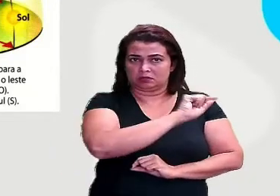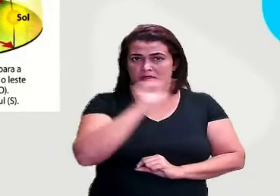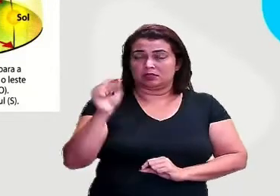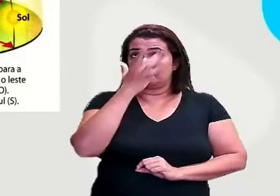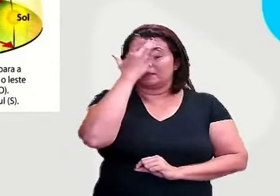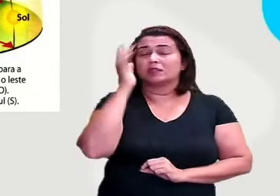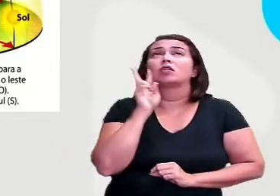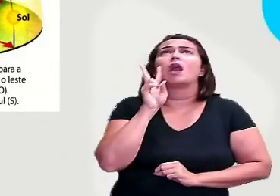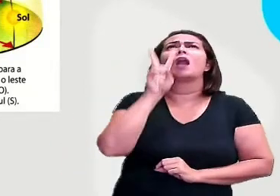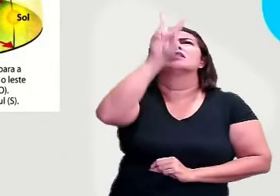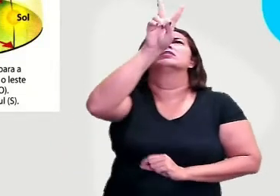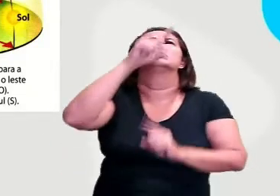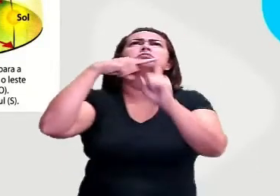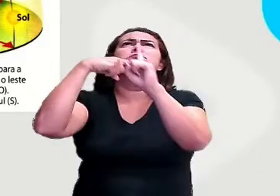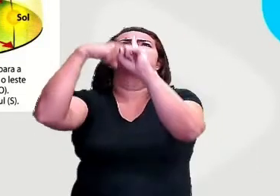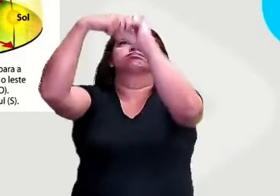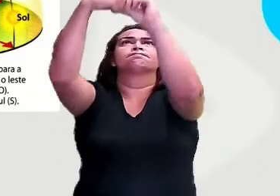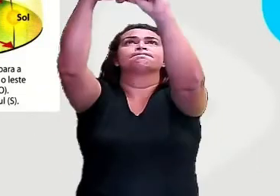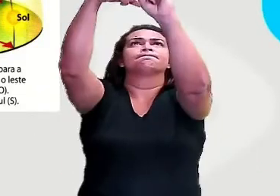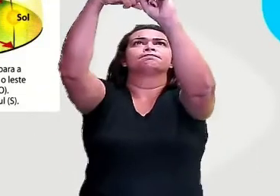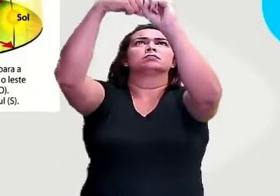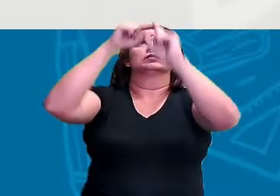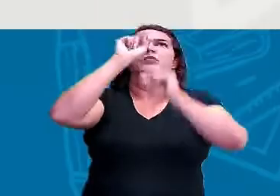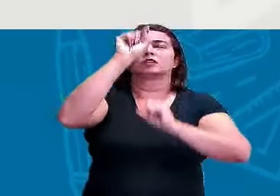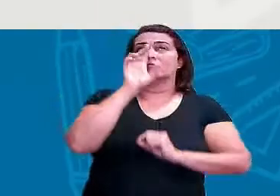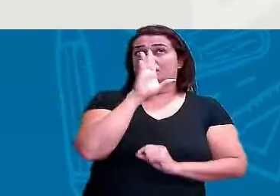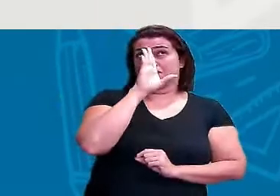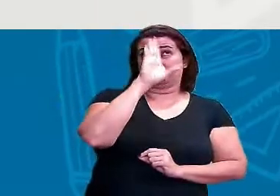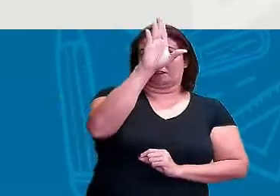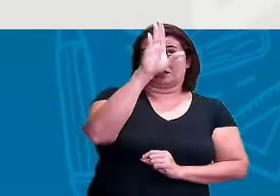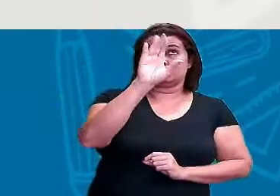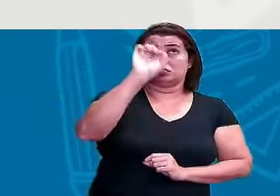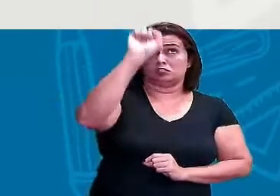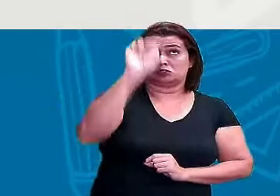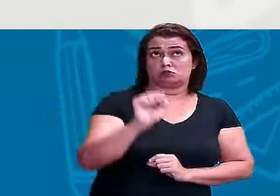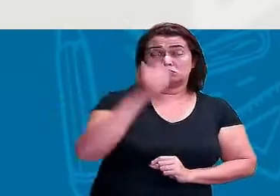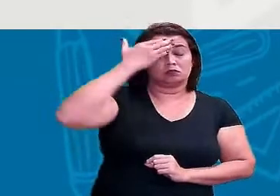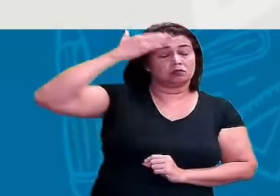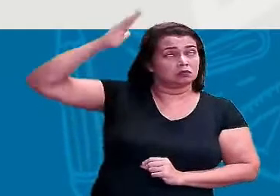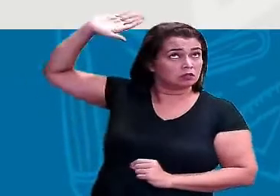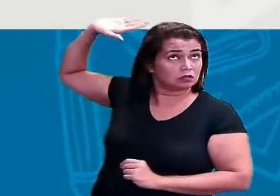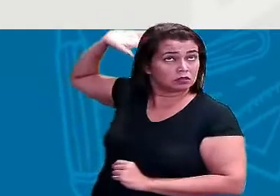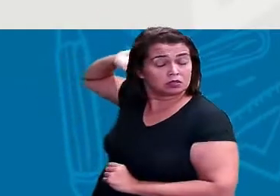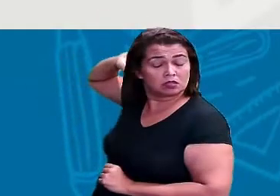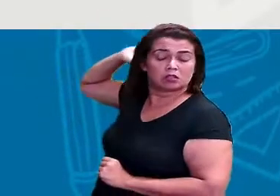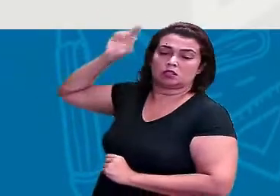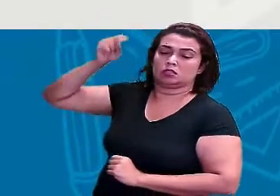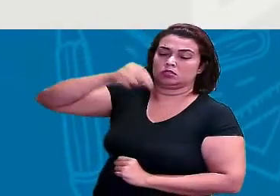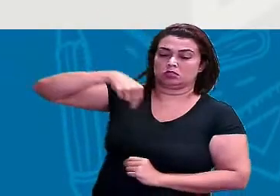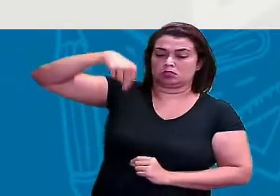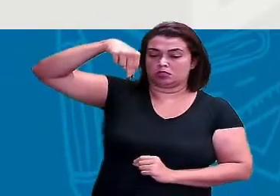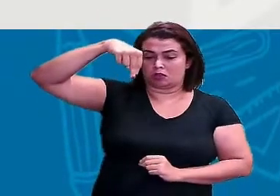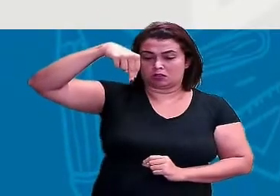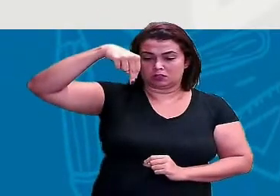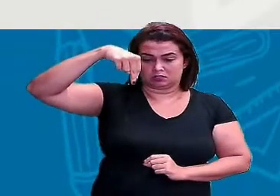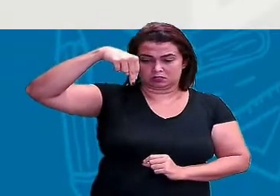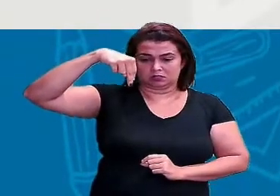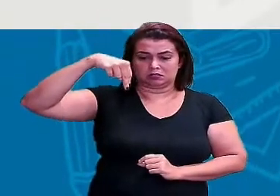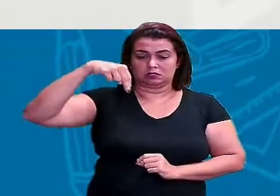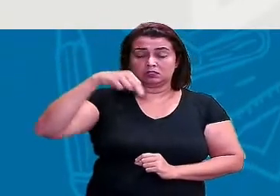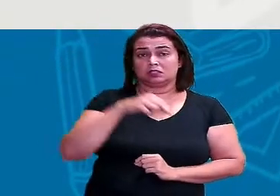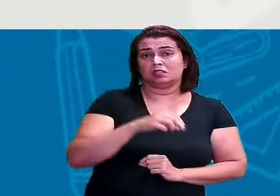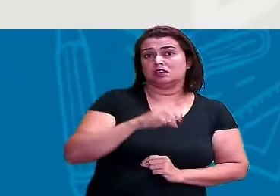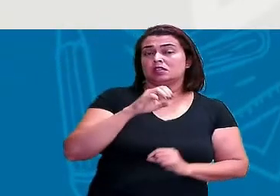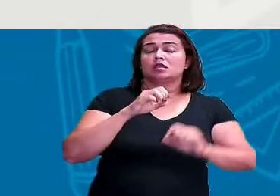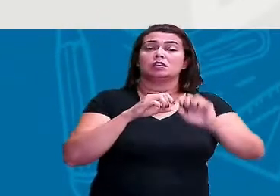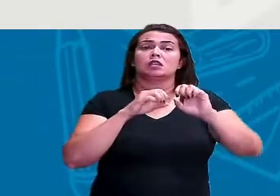esse ponto, e à frente ela teria o sul, as costas o norte, enquanto a sua esquerda